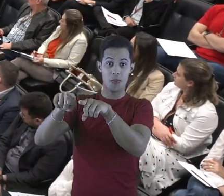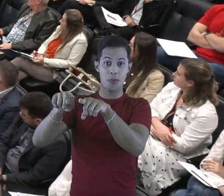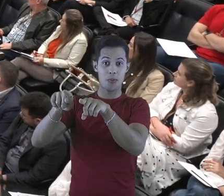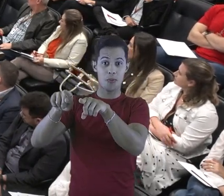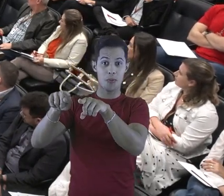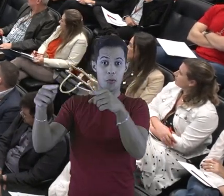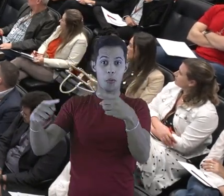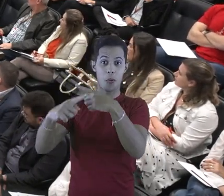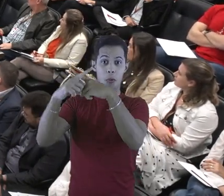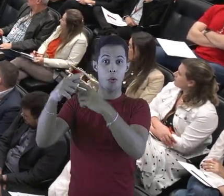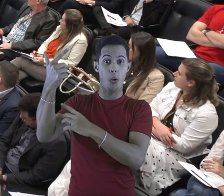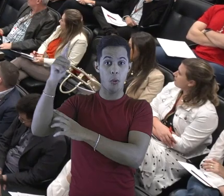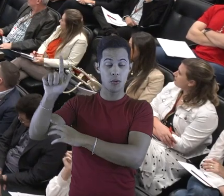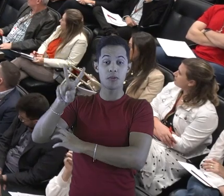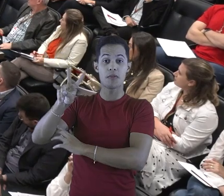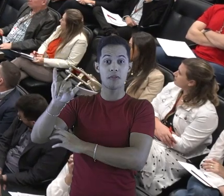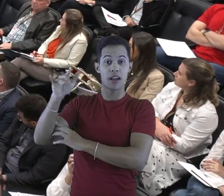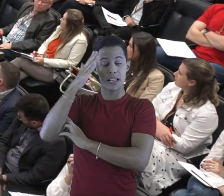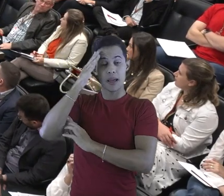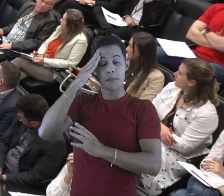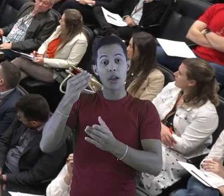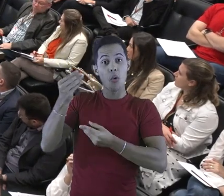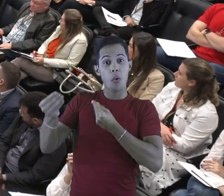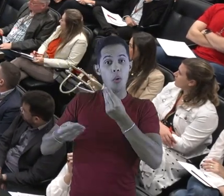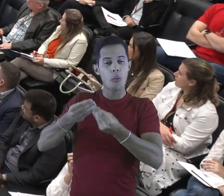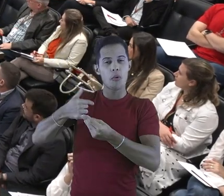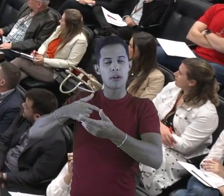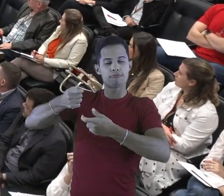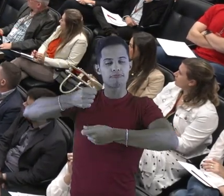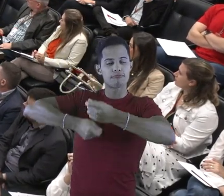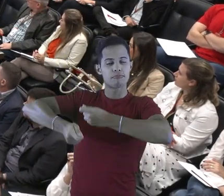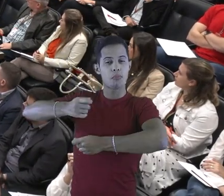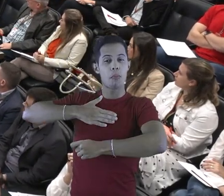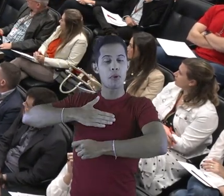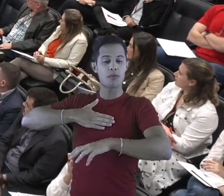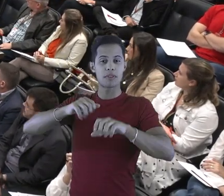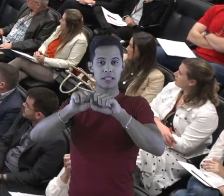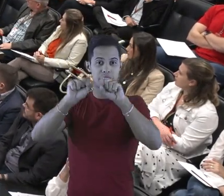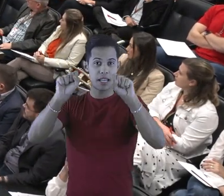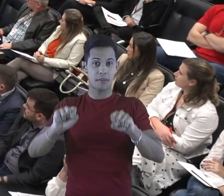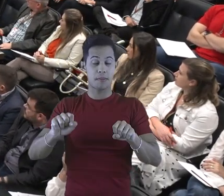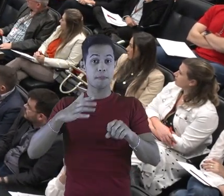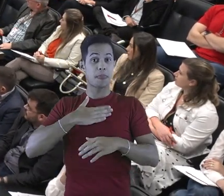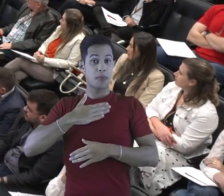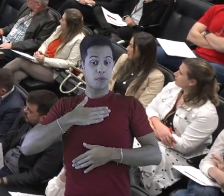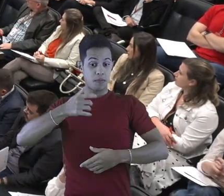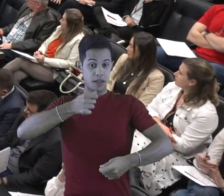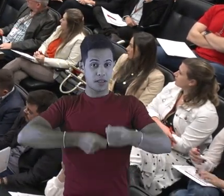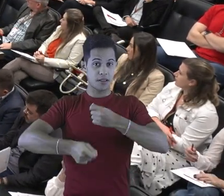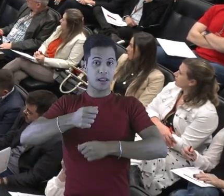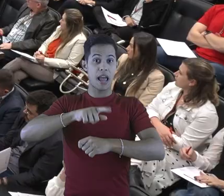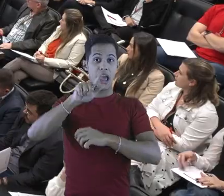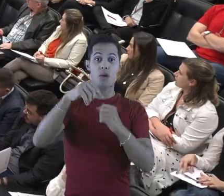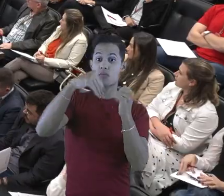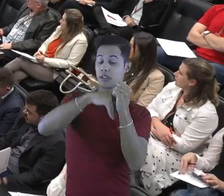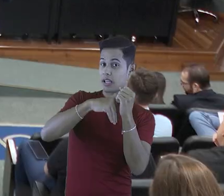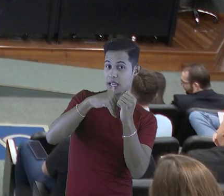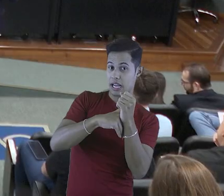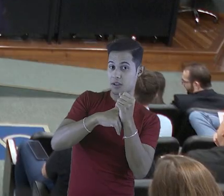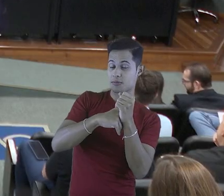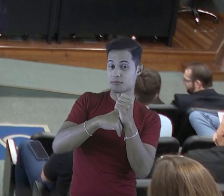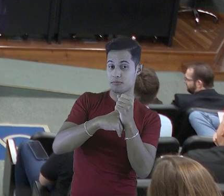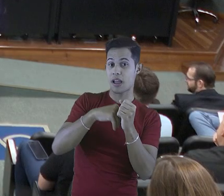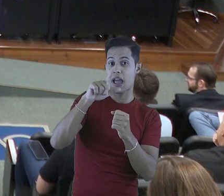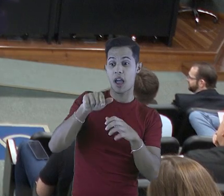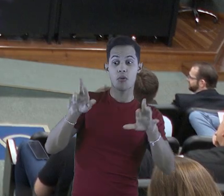ele vai saber exatamente como é que eu elaboro o meu sistema de franquia. E esse é um diferencial do meu negócio. Esse é um segredo comercial. Então,